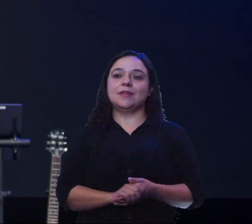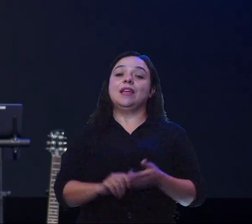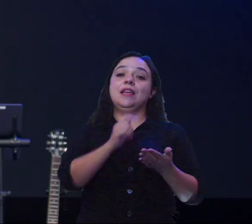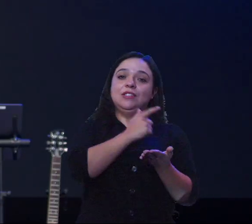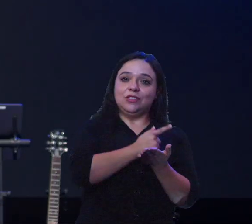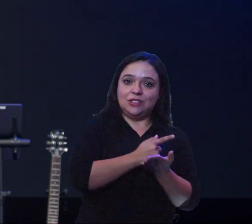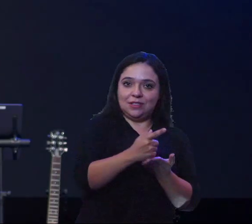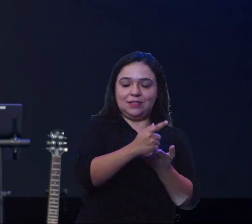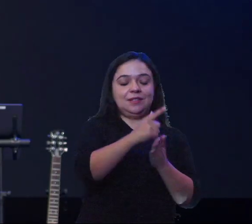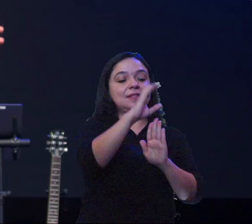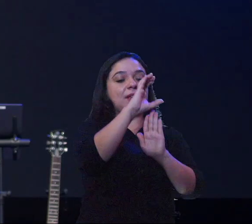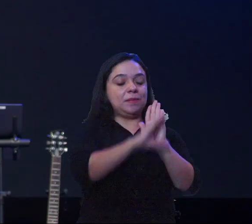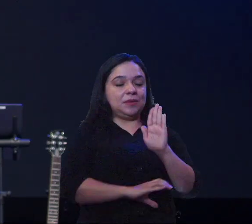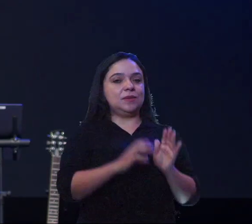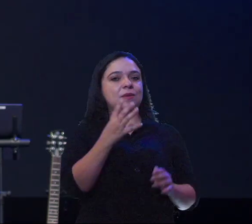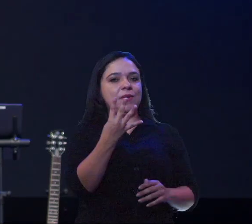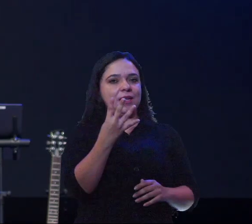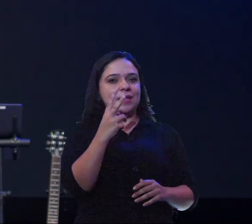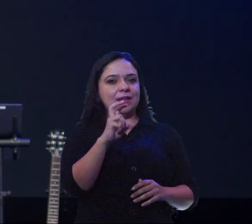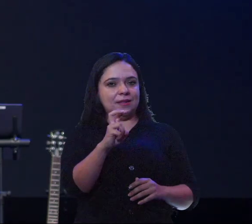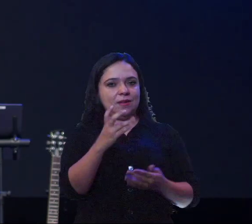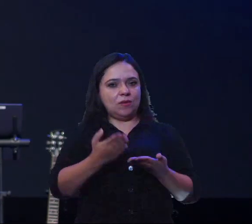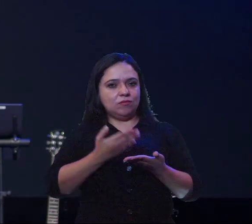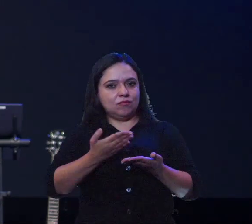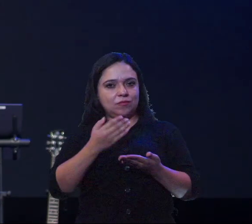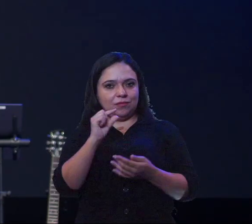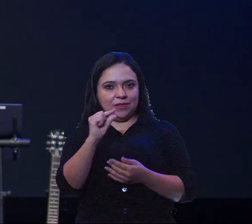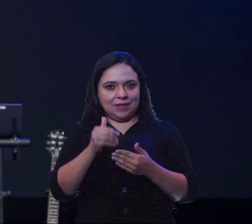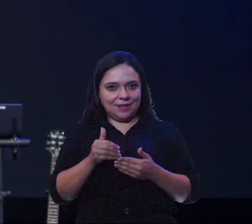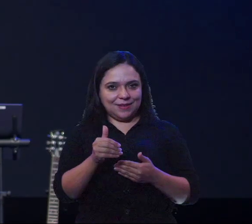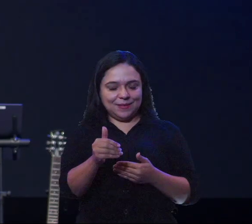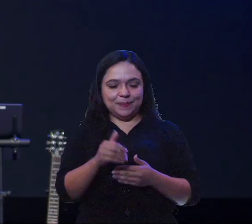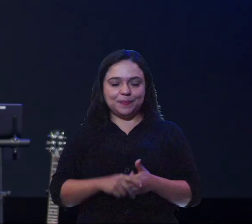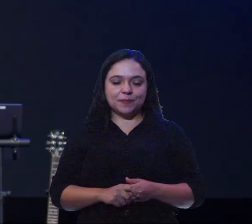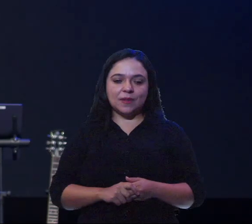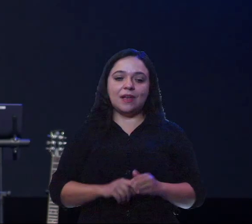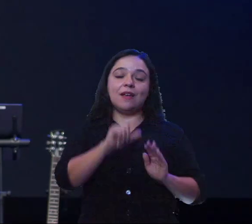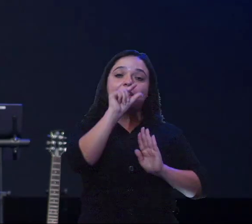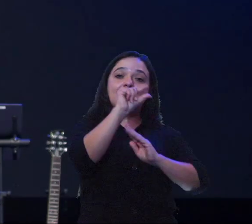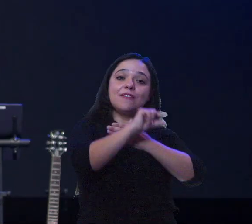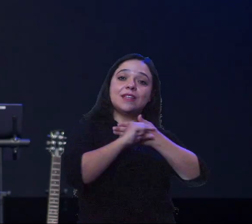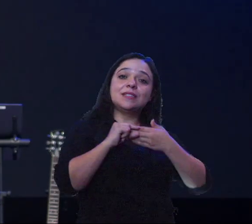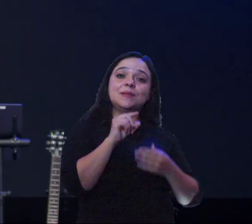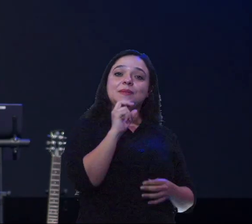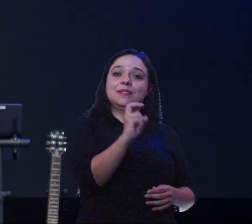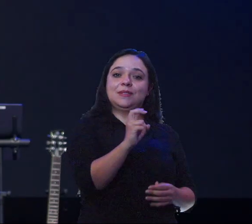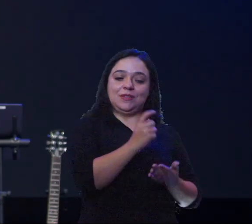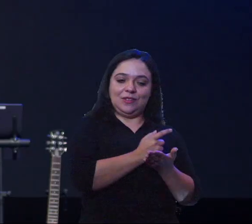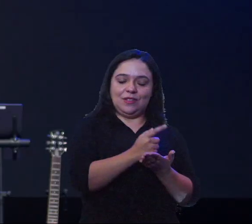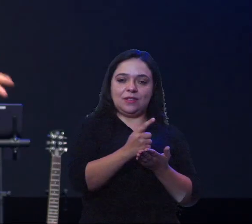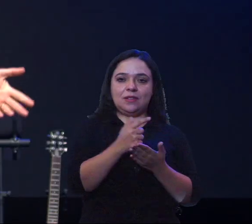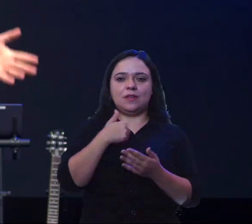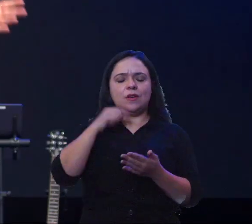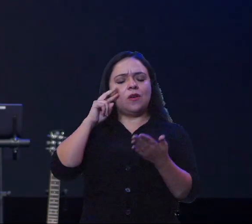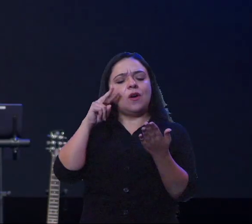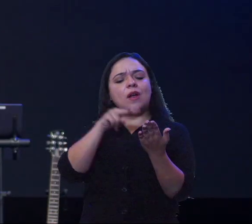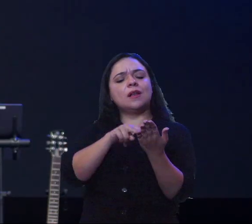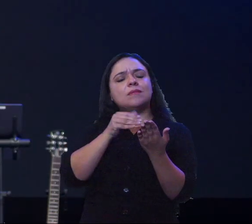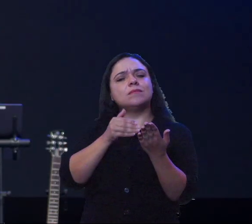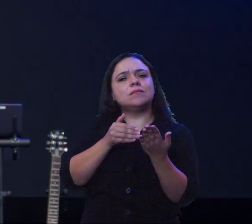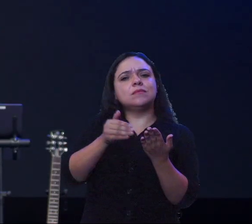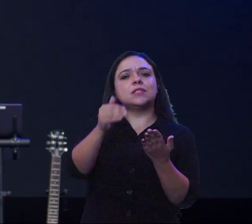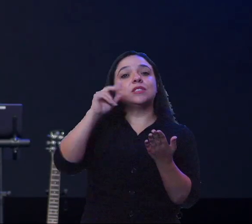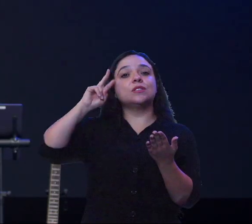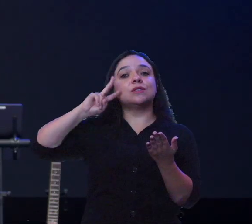Gênesis capítulo 45. Vai um pouquinho mais para frente para a Bíblia aí, só por favor, a partir do versículo 5. Eu queria olhar com você para uma parte mais à frente